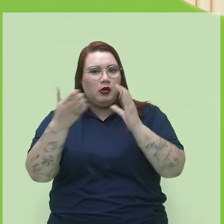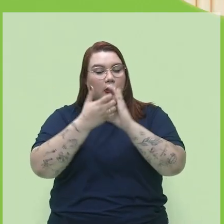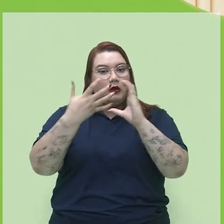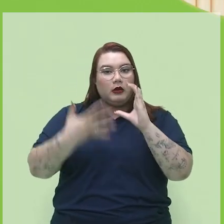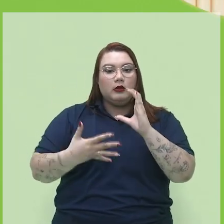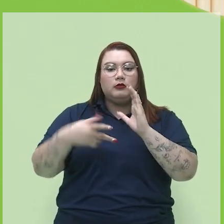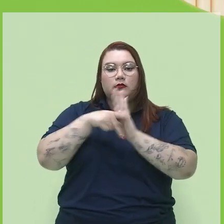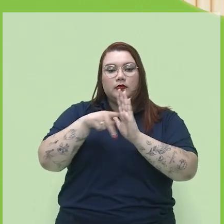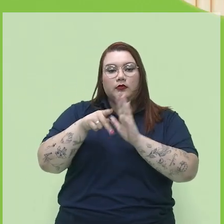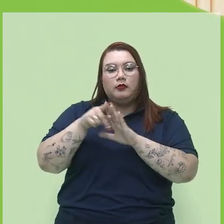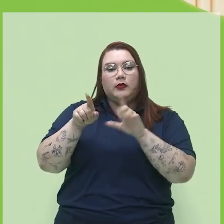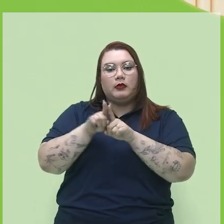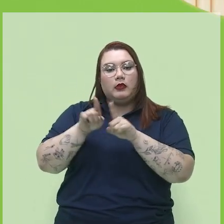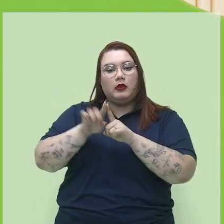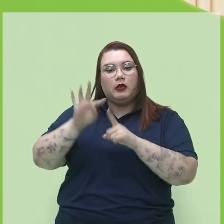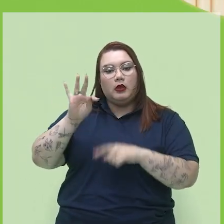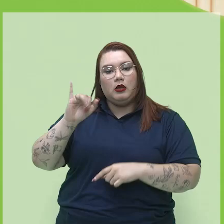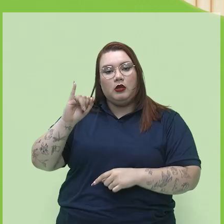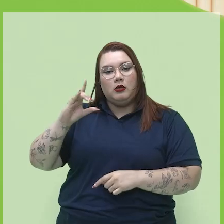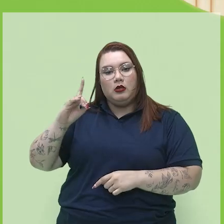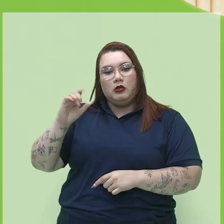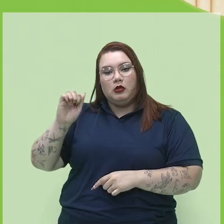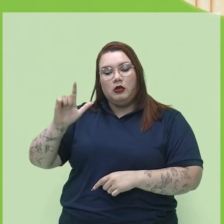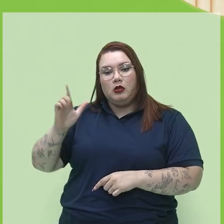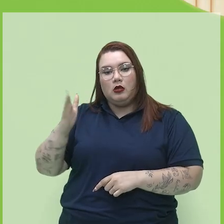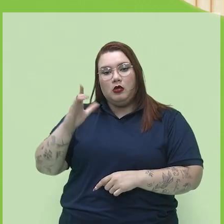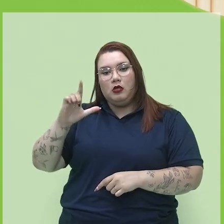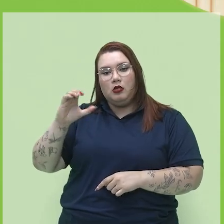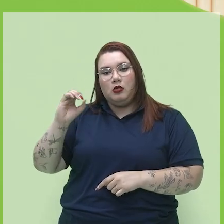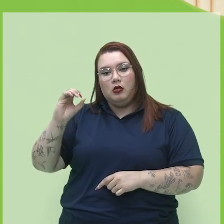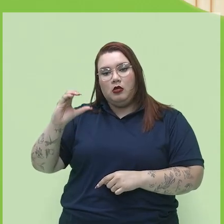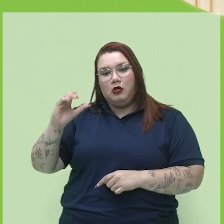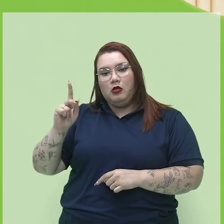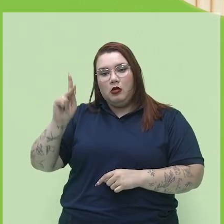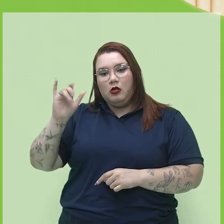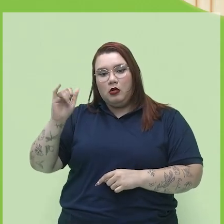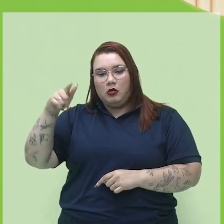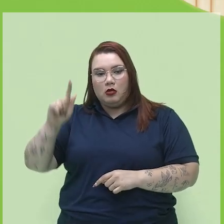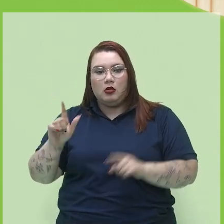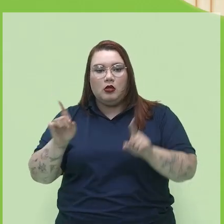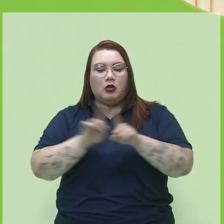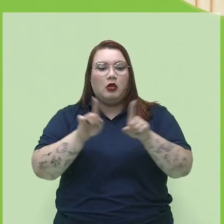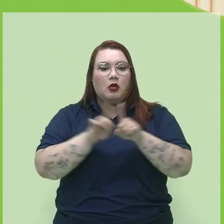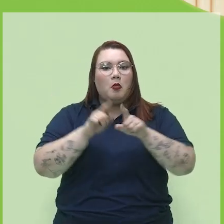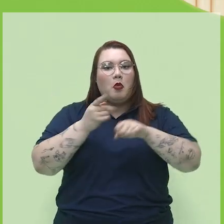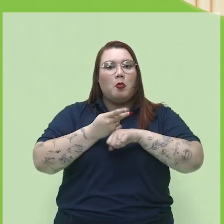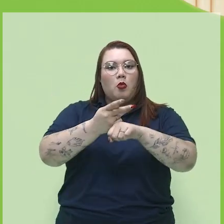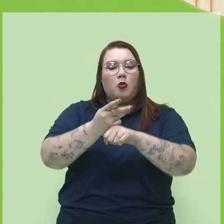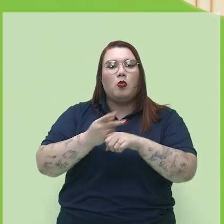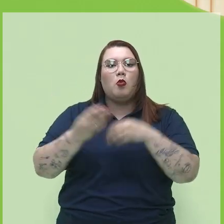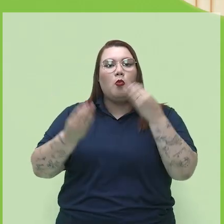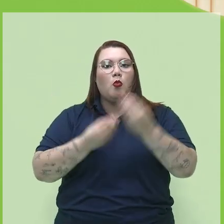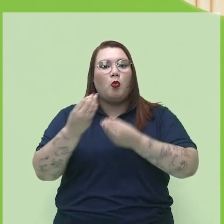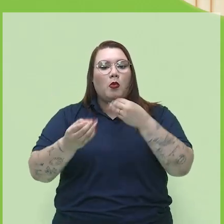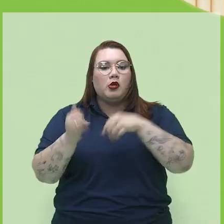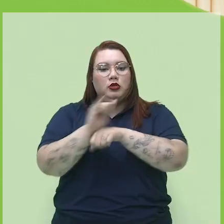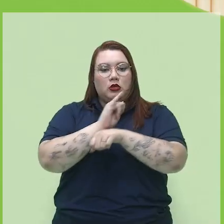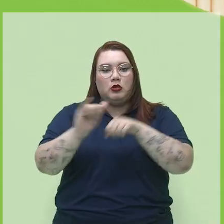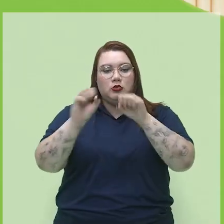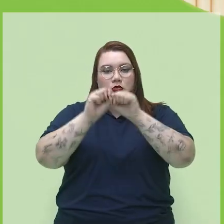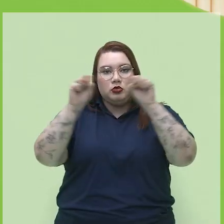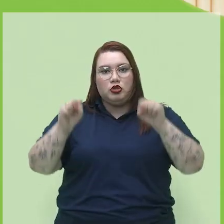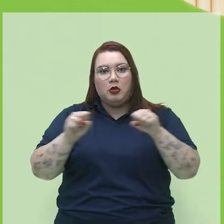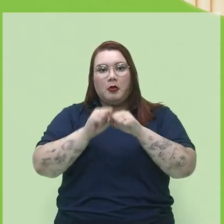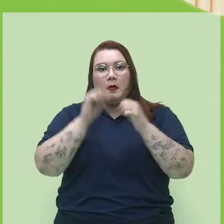com essa característica Tidal Look, e há que se buscar também a característica da dinâmica do sistema